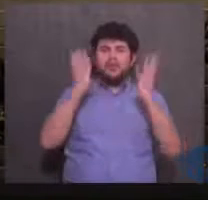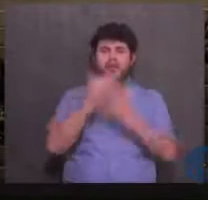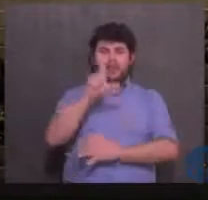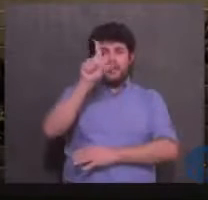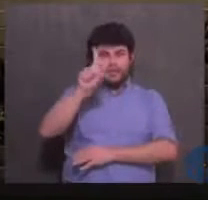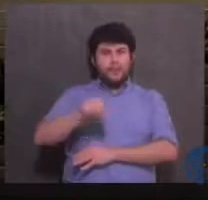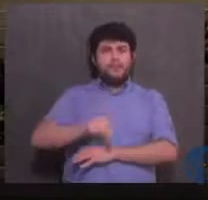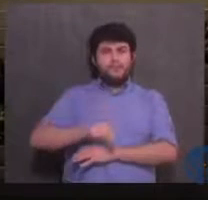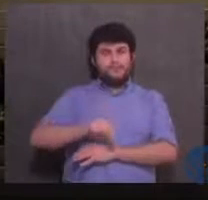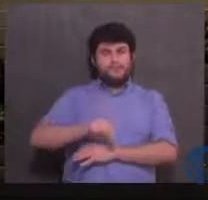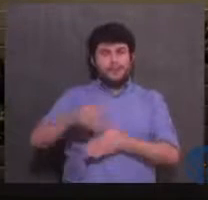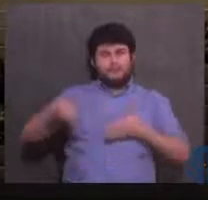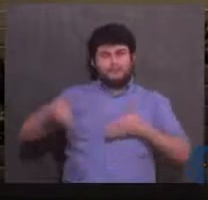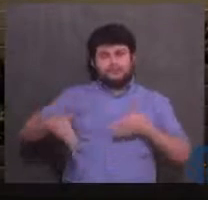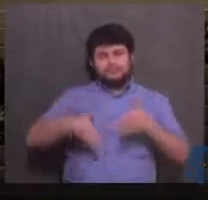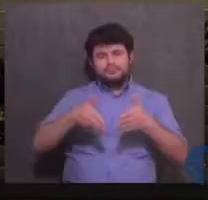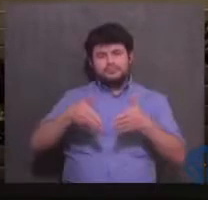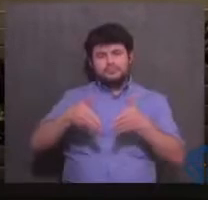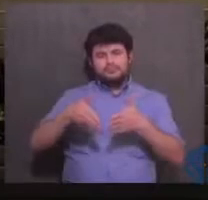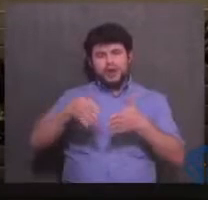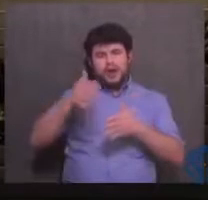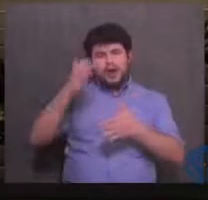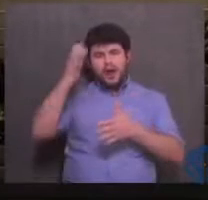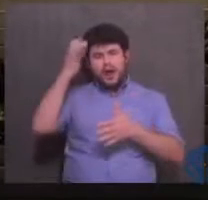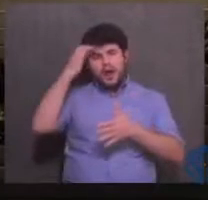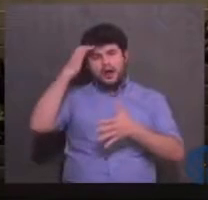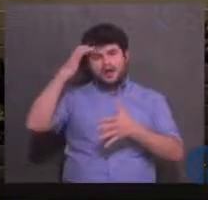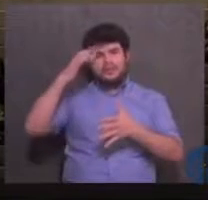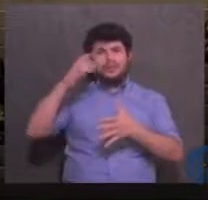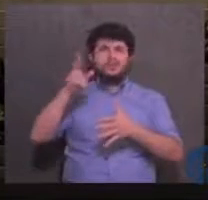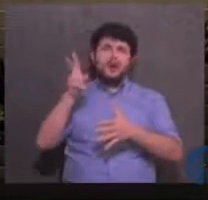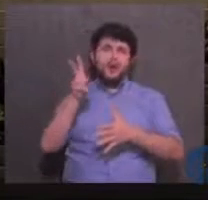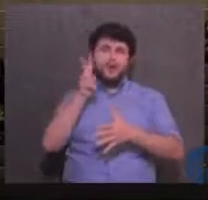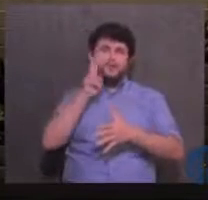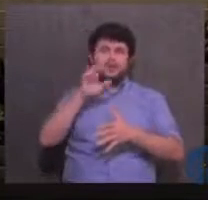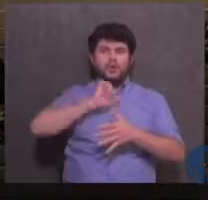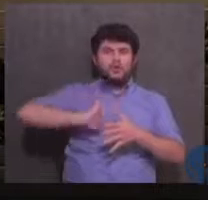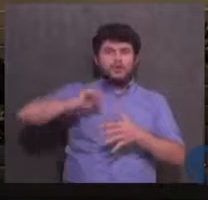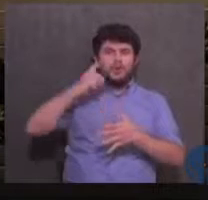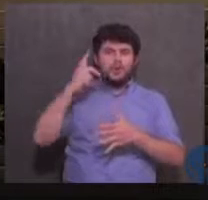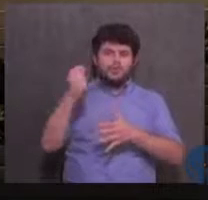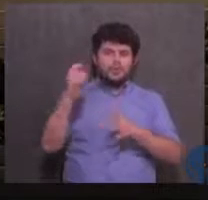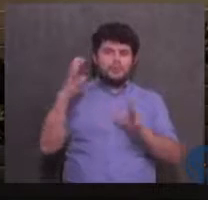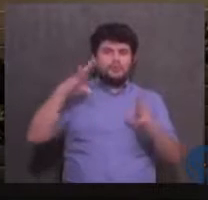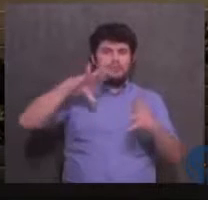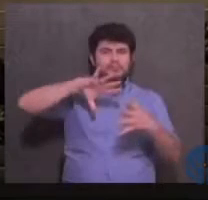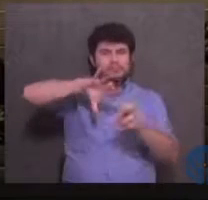que te conduziu para esmagar a cabeça do chefe dos nossos inimigos.